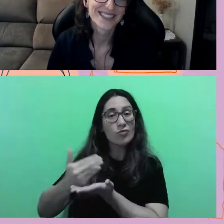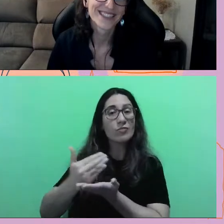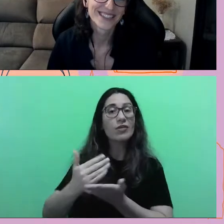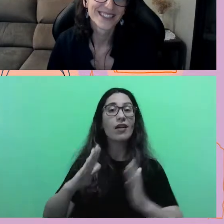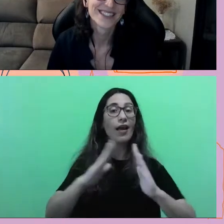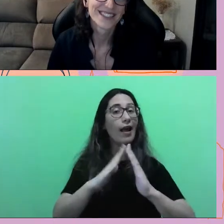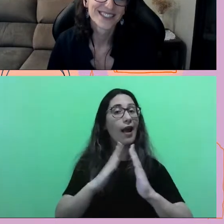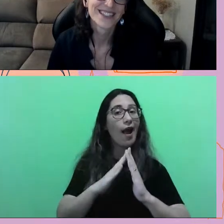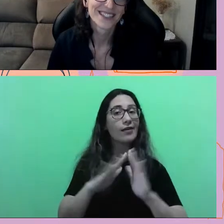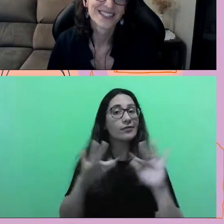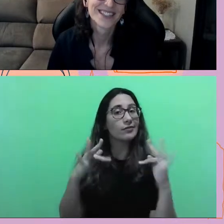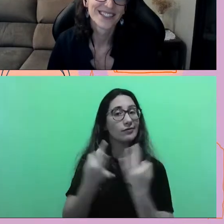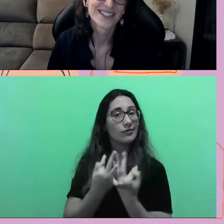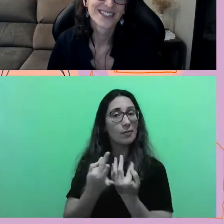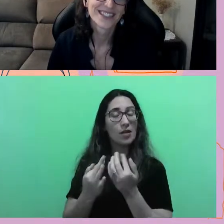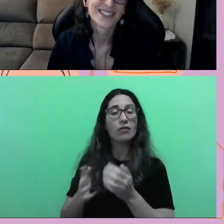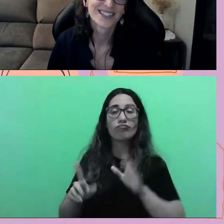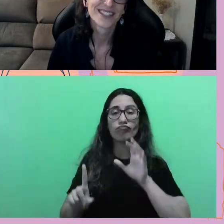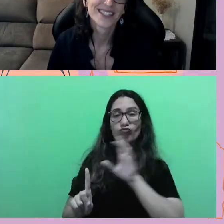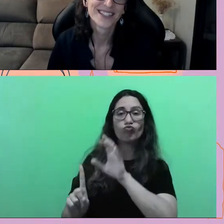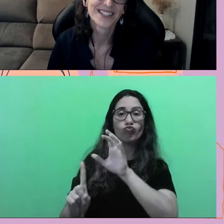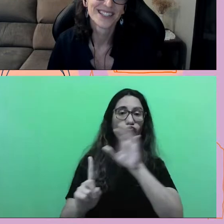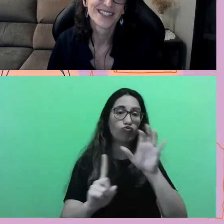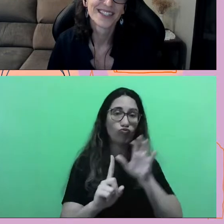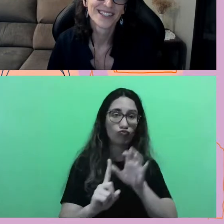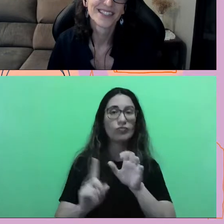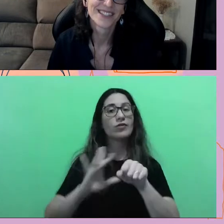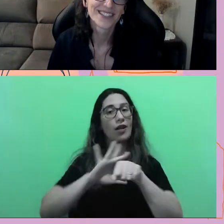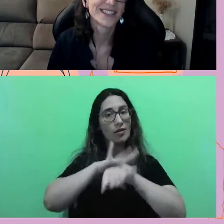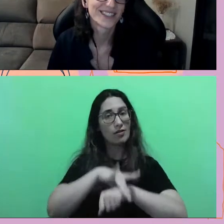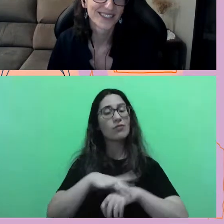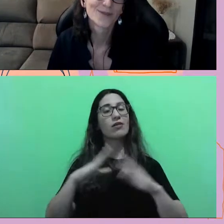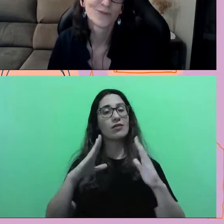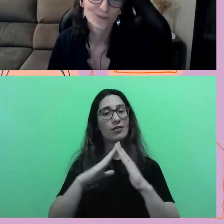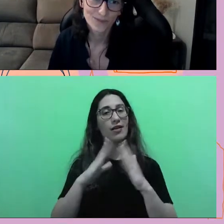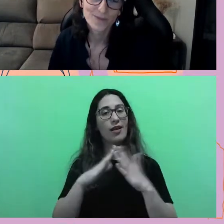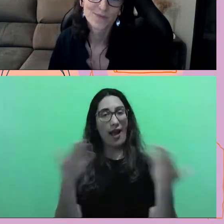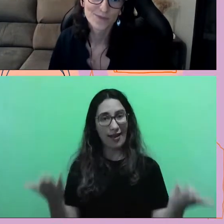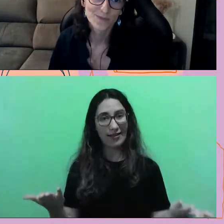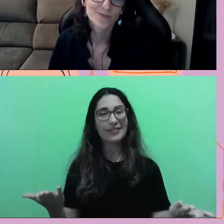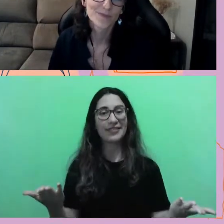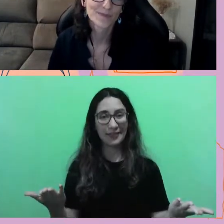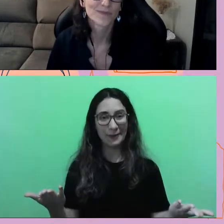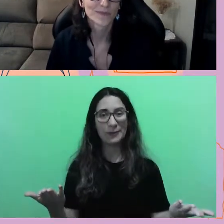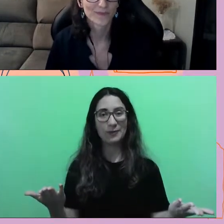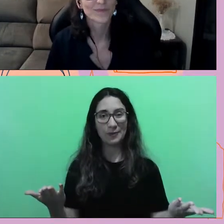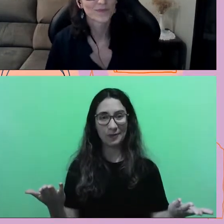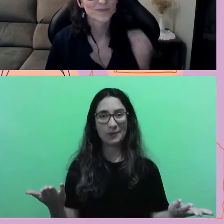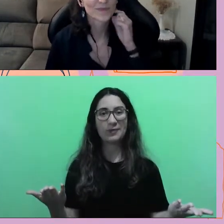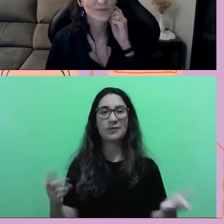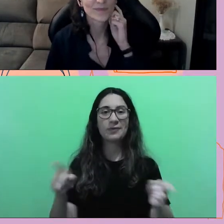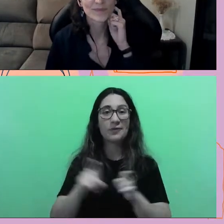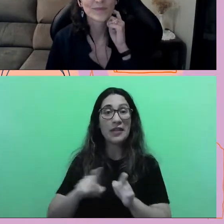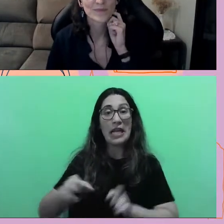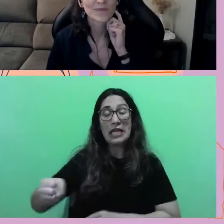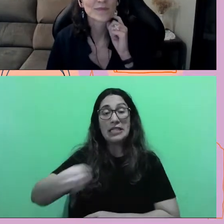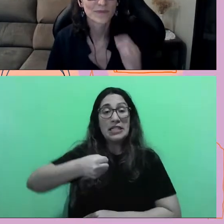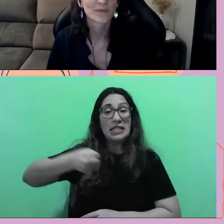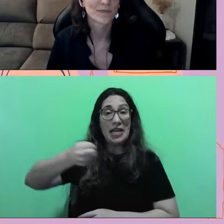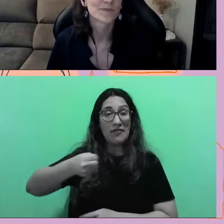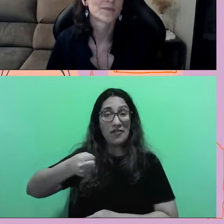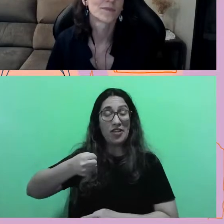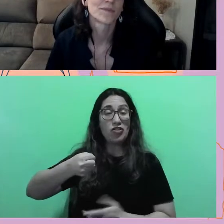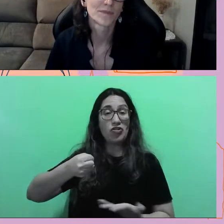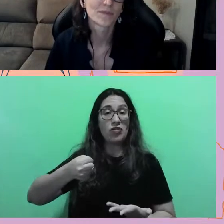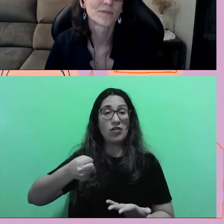mesmo, né? Nessa segurança da casa. Acho que nas periferias isso não é tanto